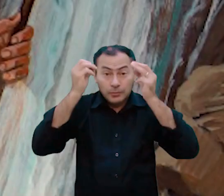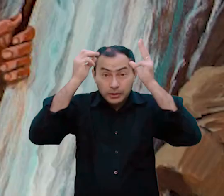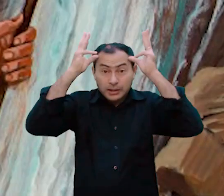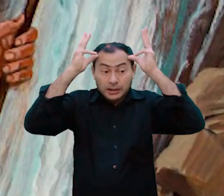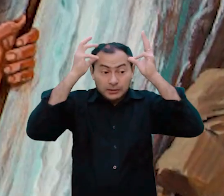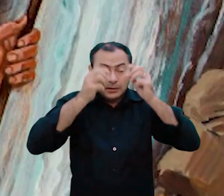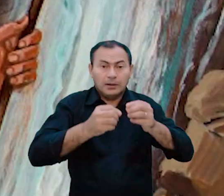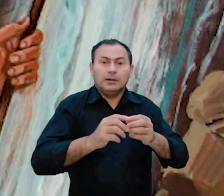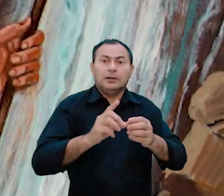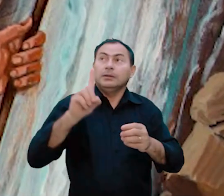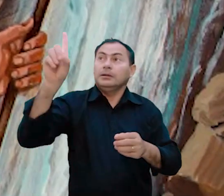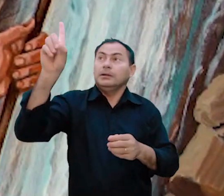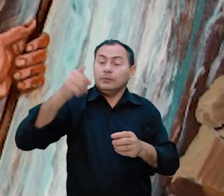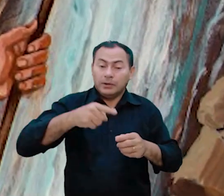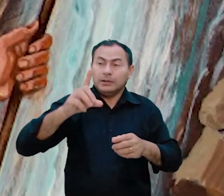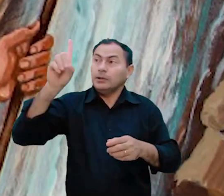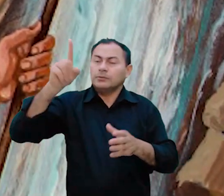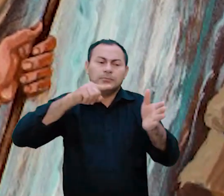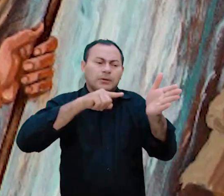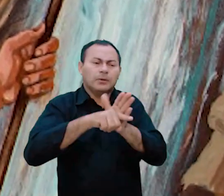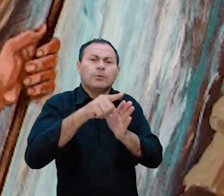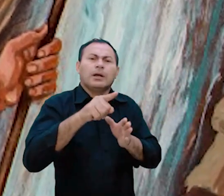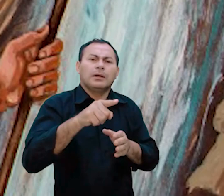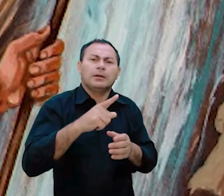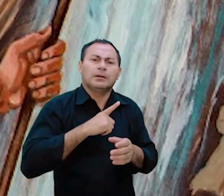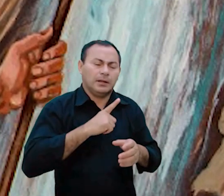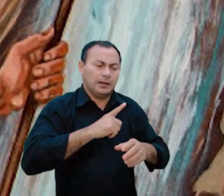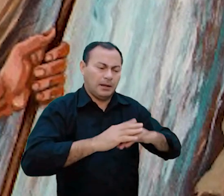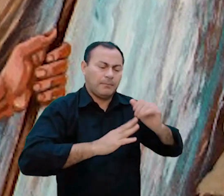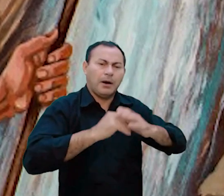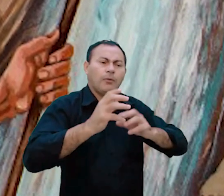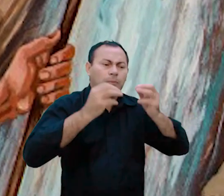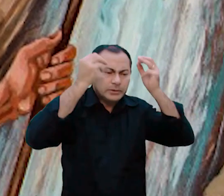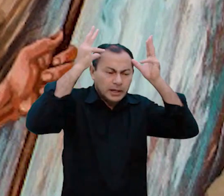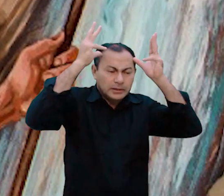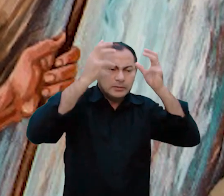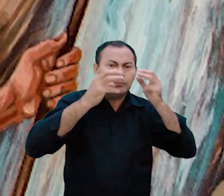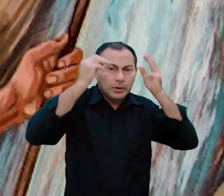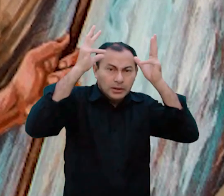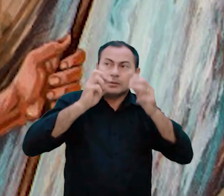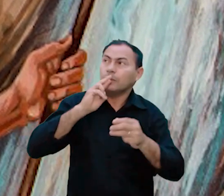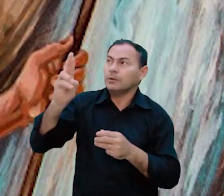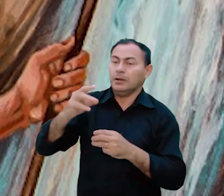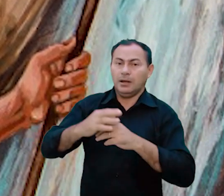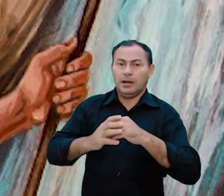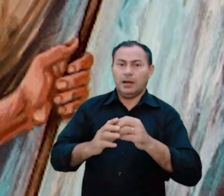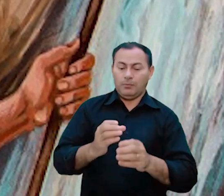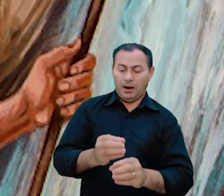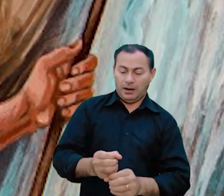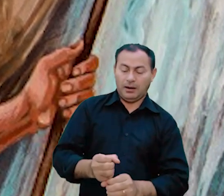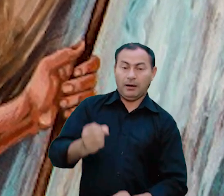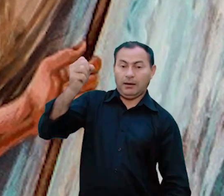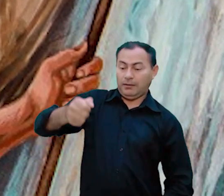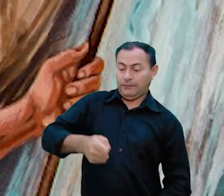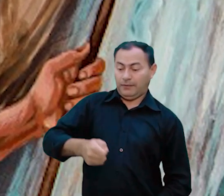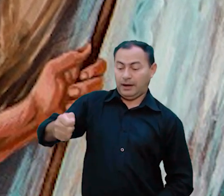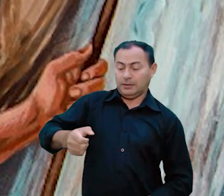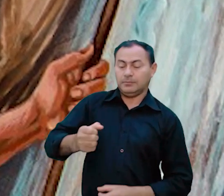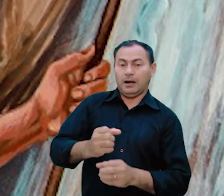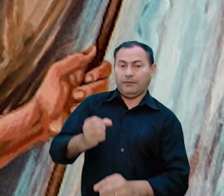Quando Moisés foi comissionado, Deus lhe perguntou: o que é isso que você tem na mão, Moisés? E Moisés respondeu: é uma